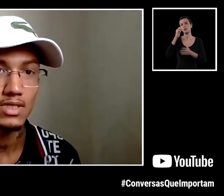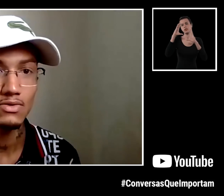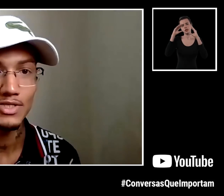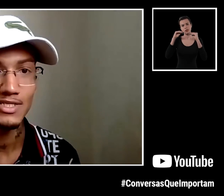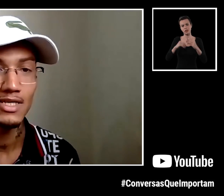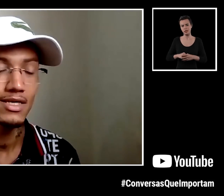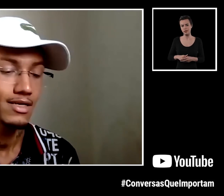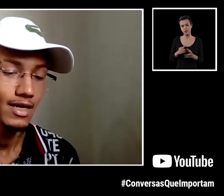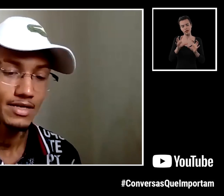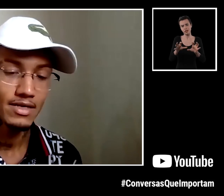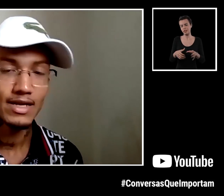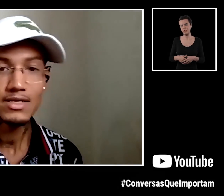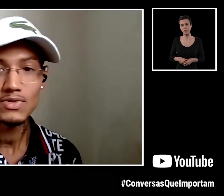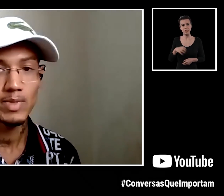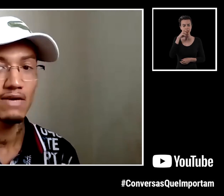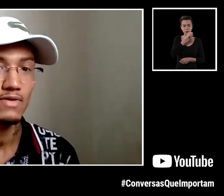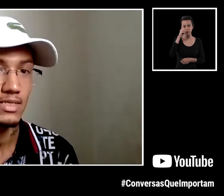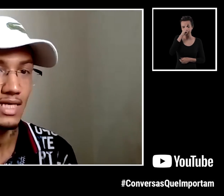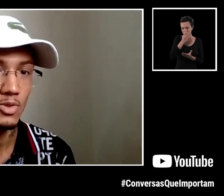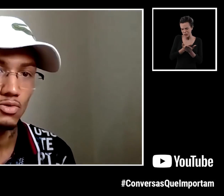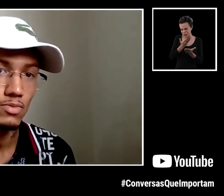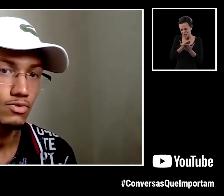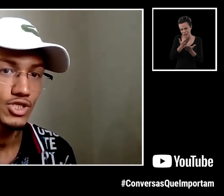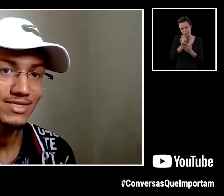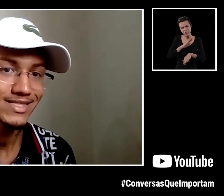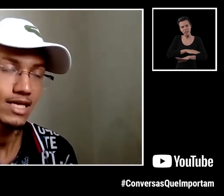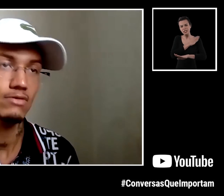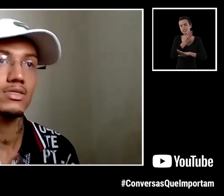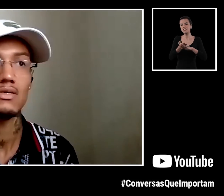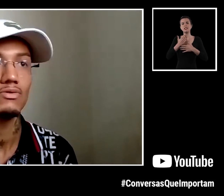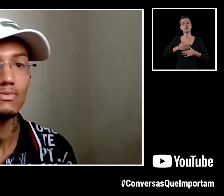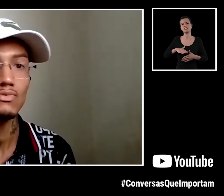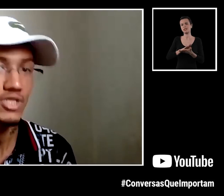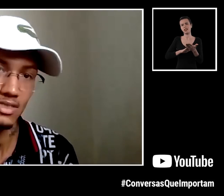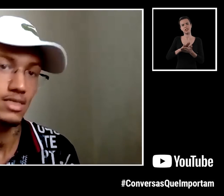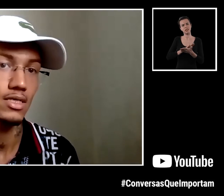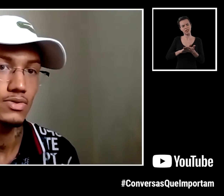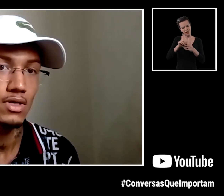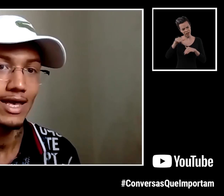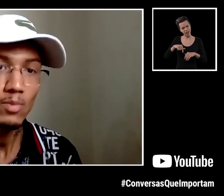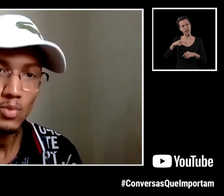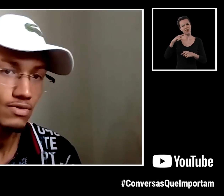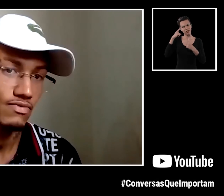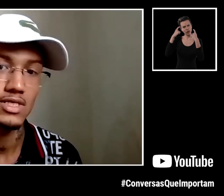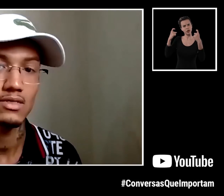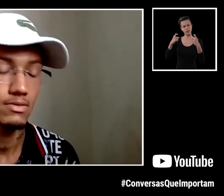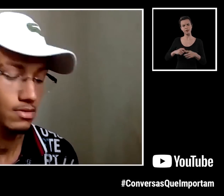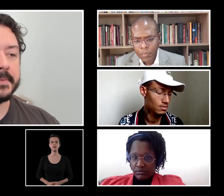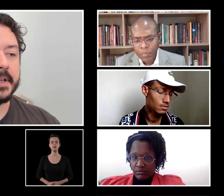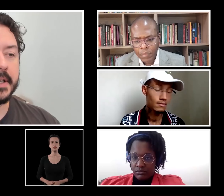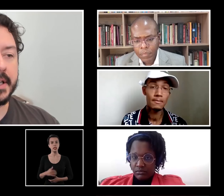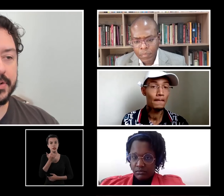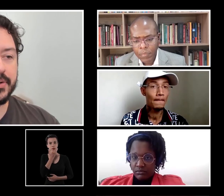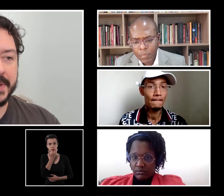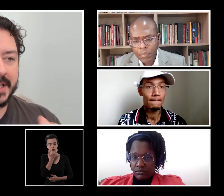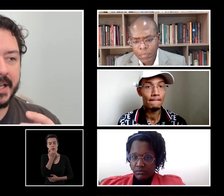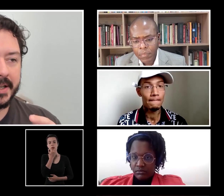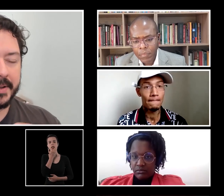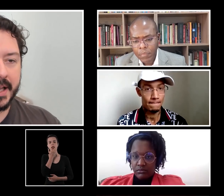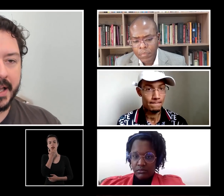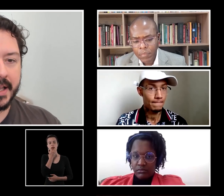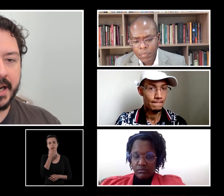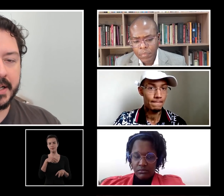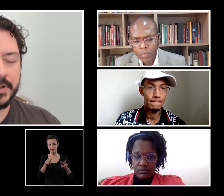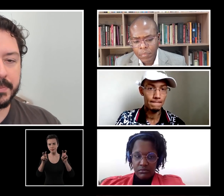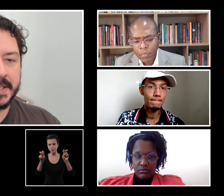as onze da noite, aí era isso, pegava sábado e domingo o dia inteiro, assim, não tinha descanso, é muito violento. Desculpa